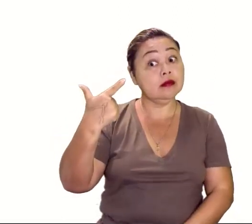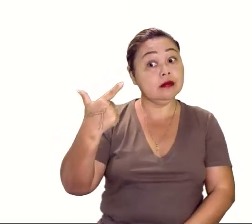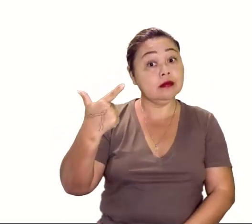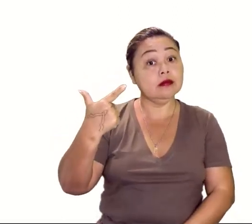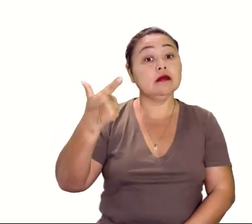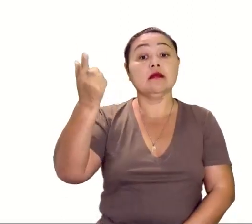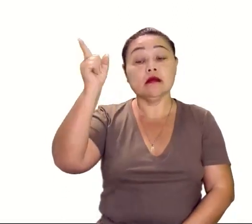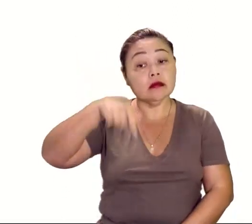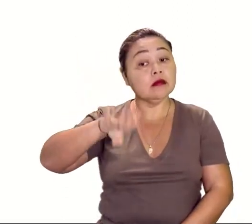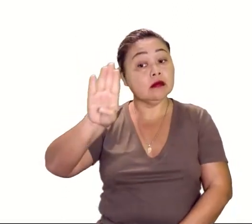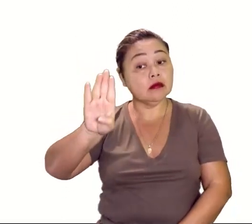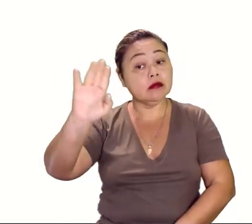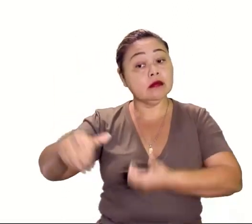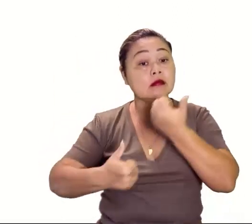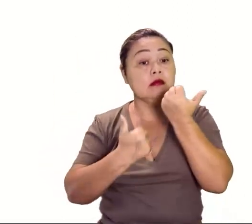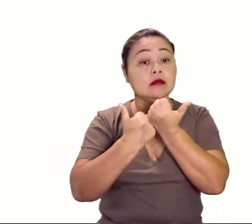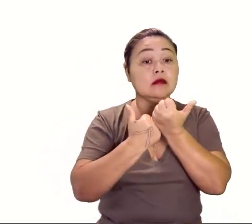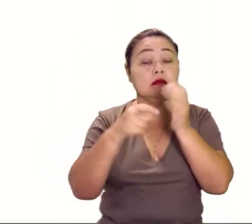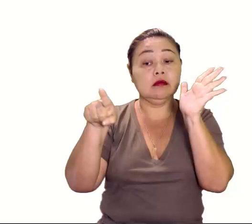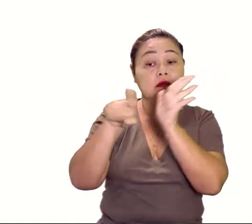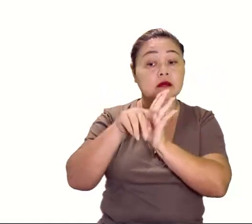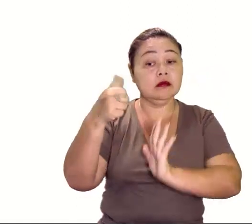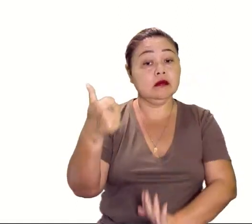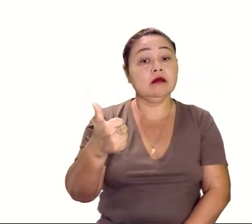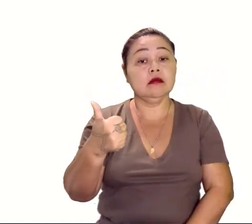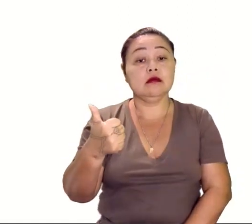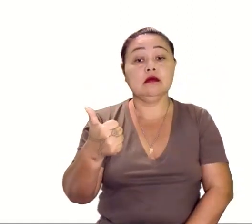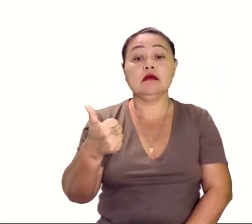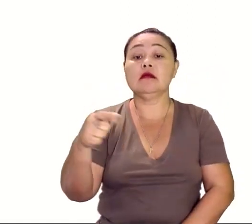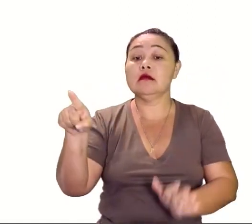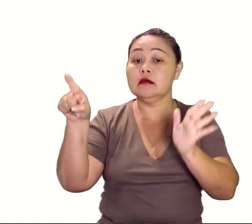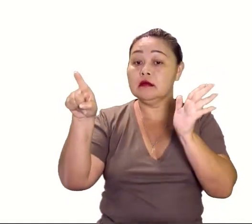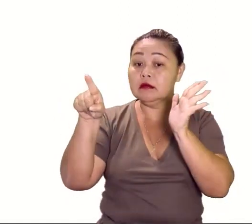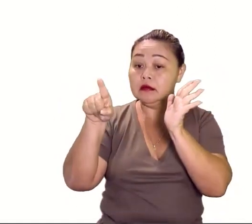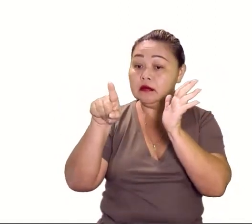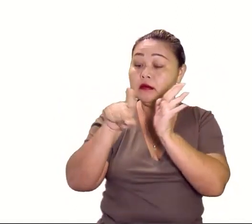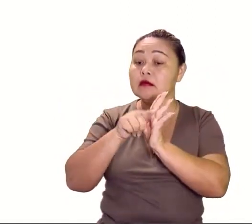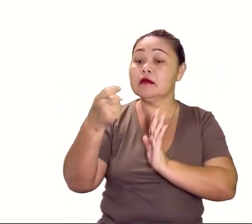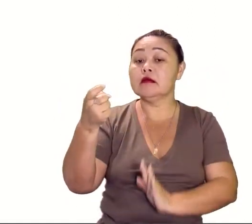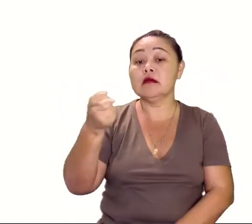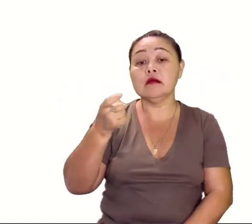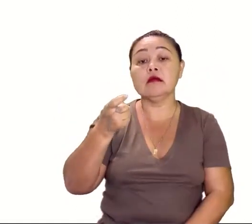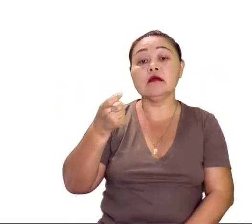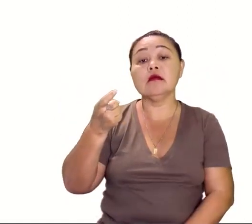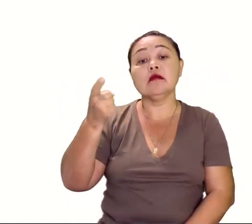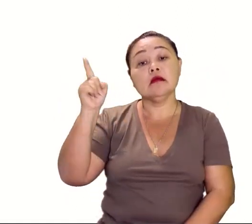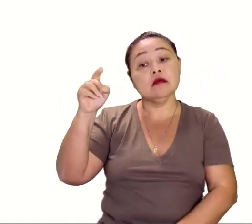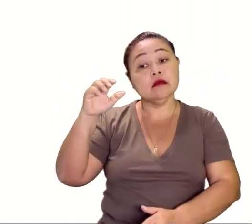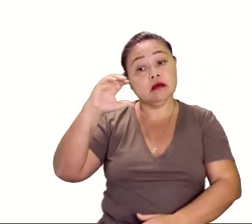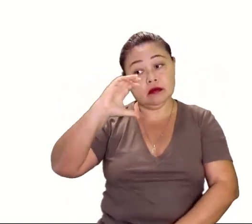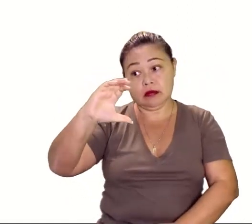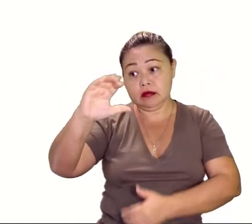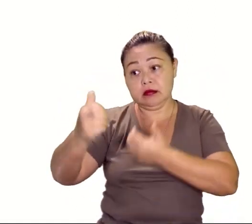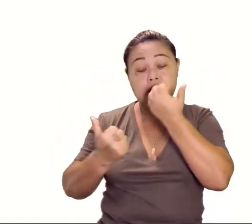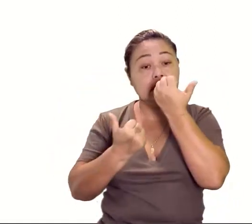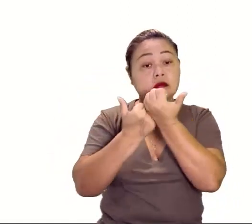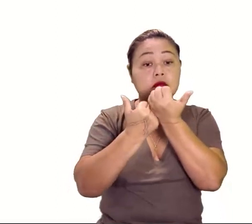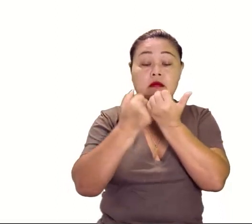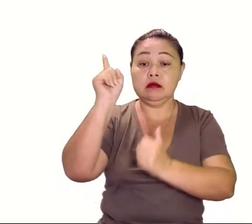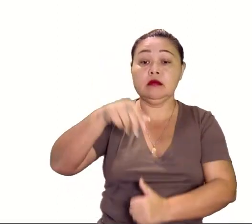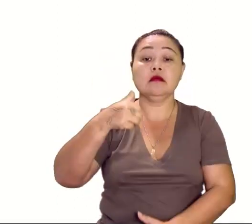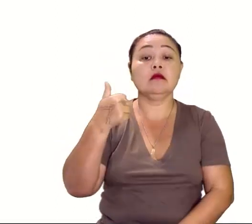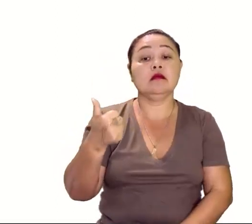quadrado. No lugar do B, a gente vai usar menos 1. Então, menos 1x. E no lugar do C, a gente vai usar 1